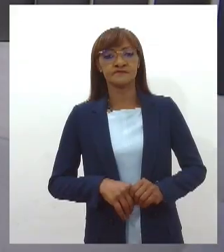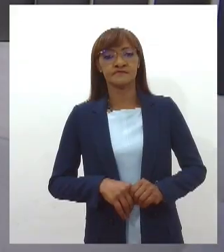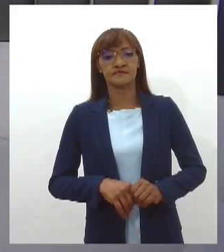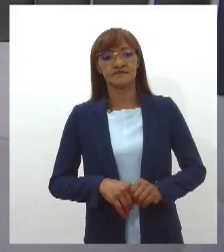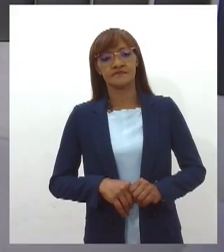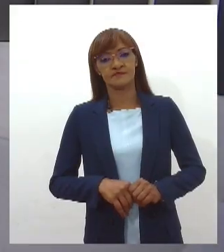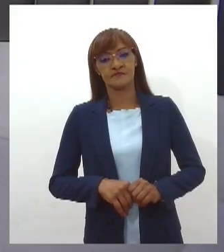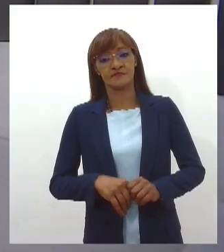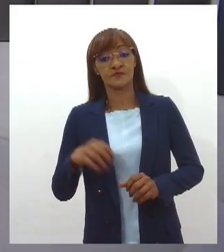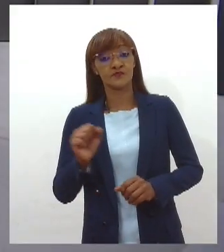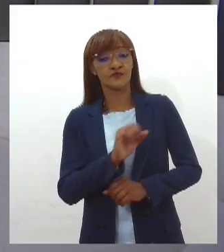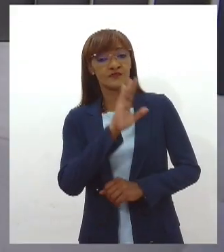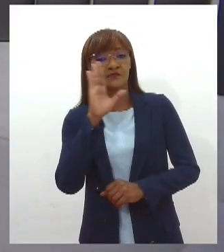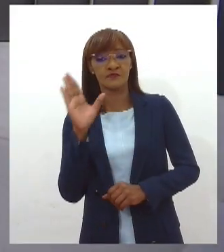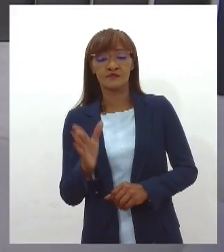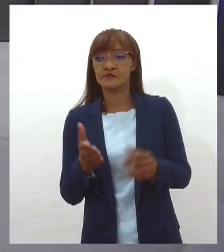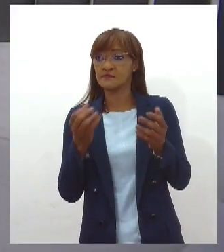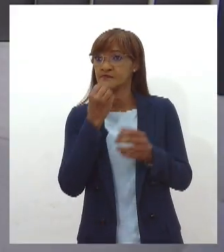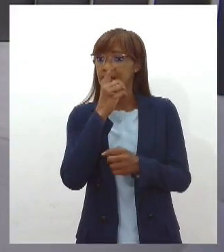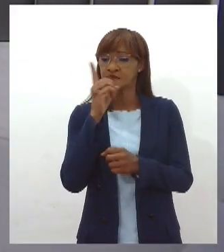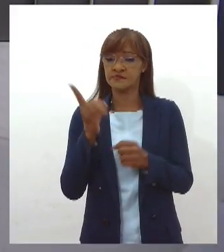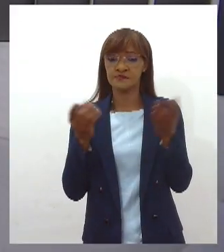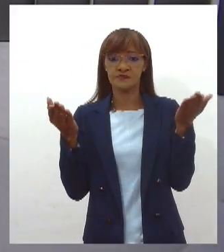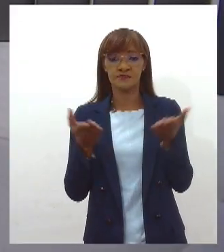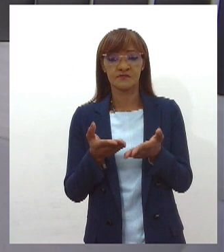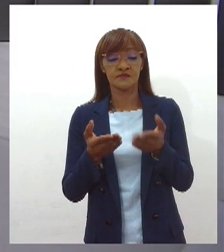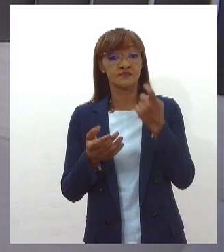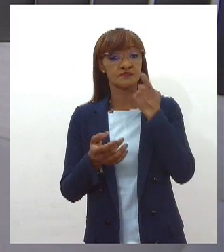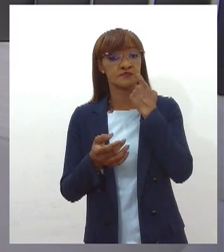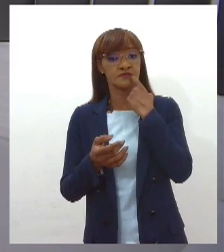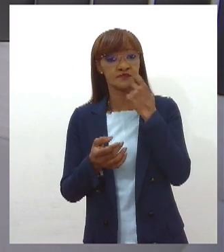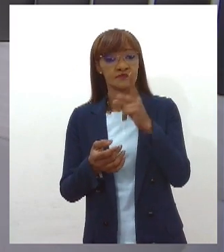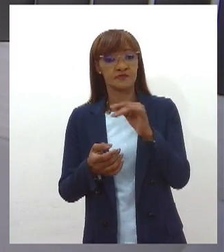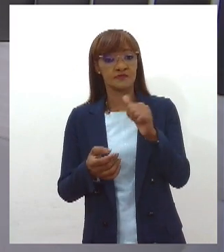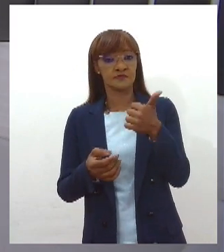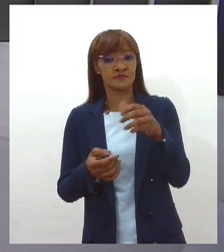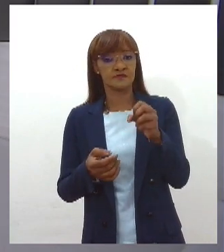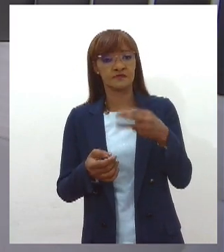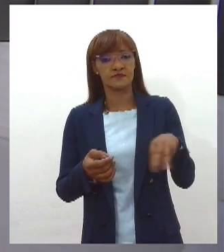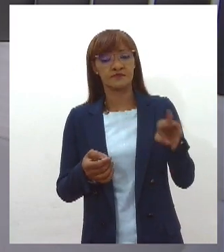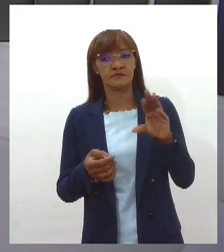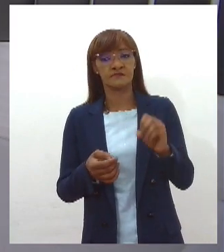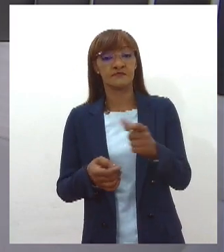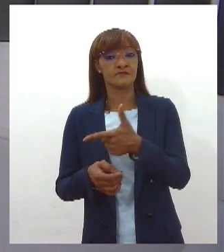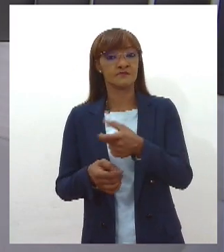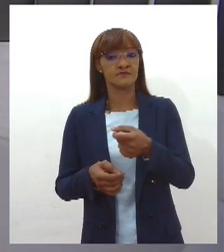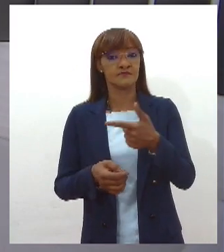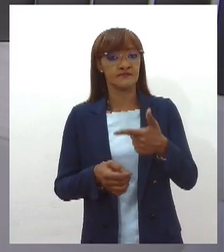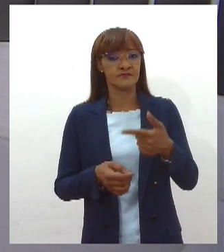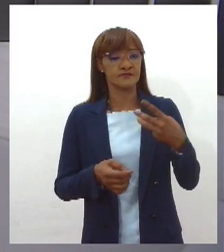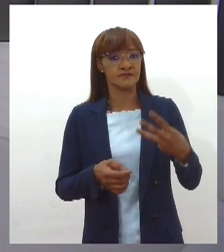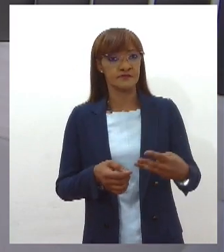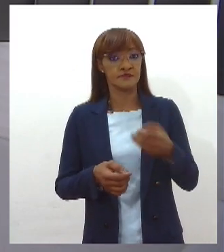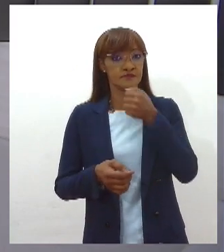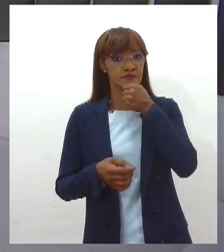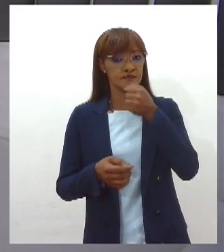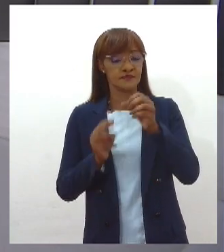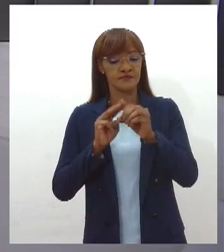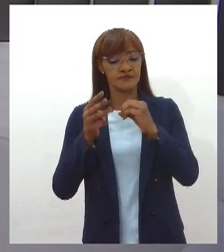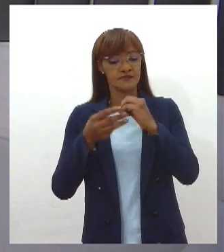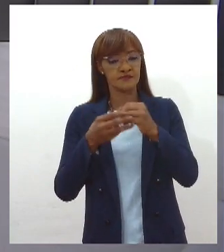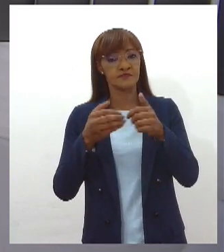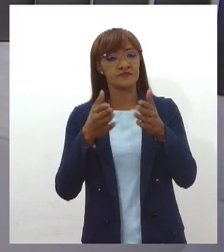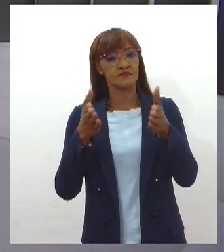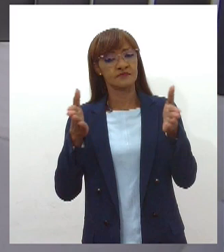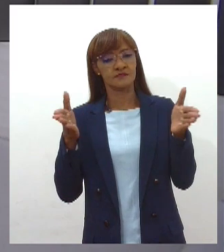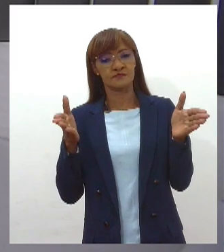Olá, bom dia. Sexta-feira, 10 de março de 2023. O Jornal da Alesi está no ar e a gente começa com